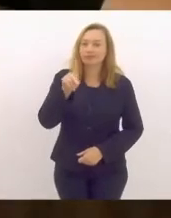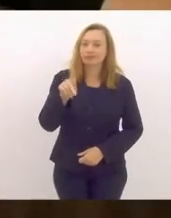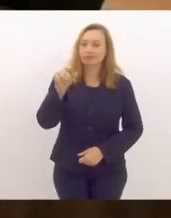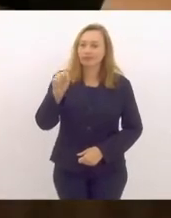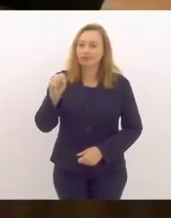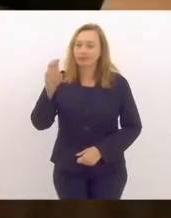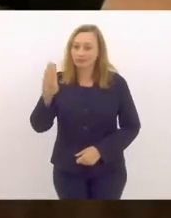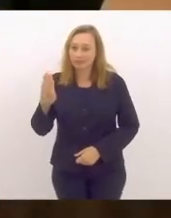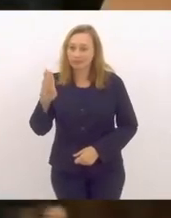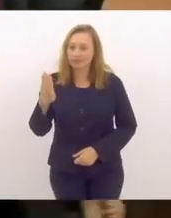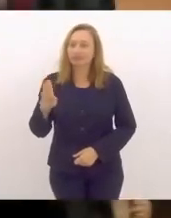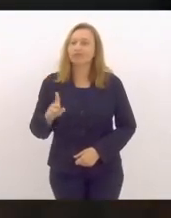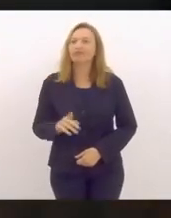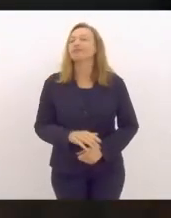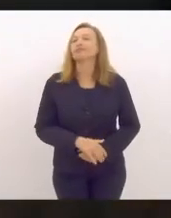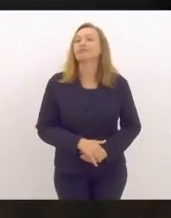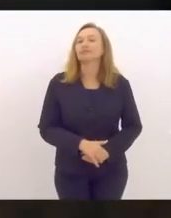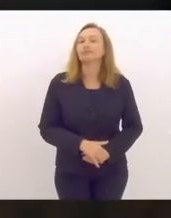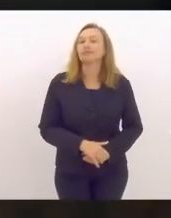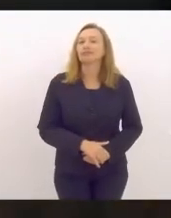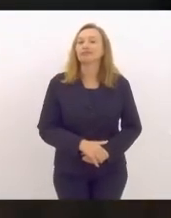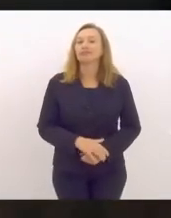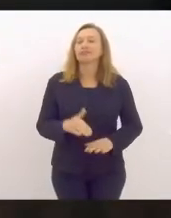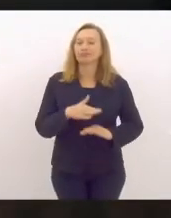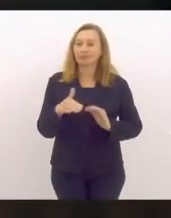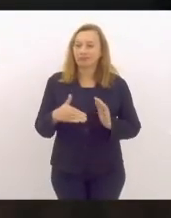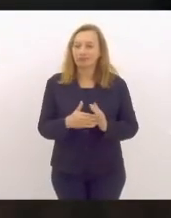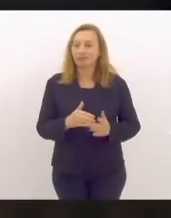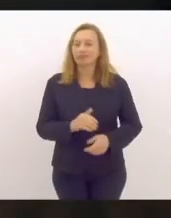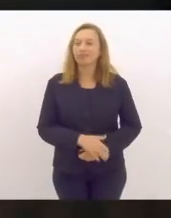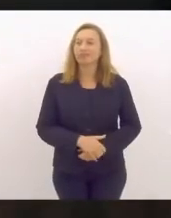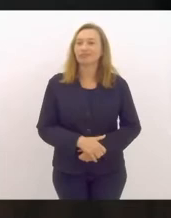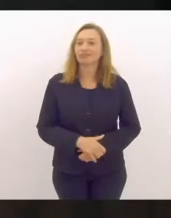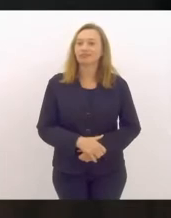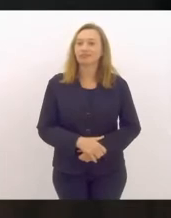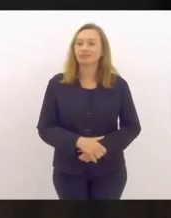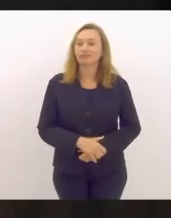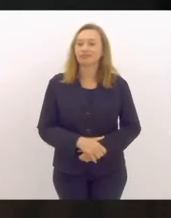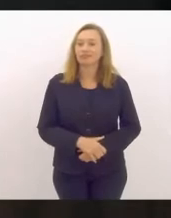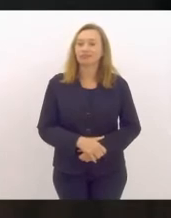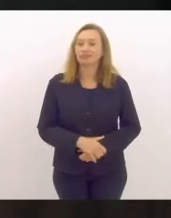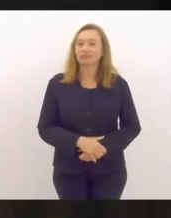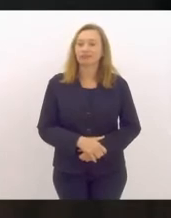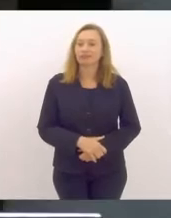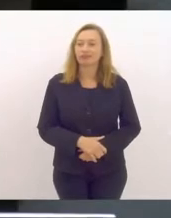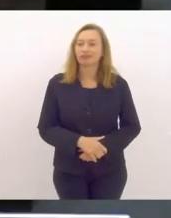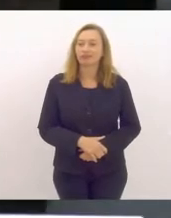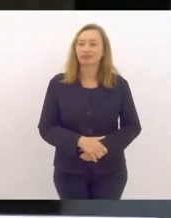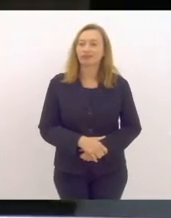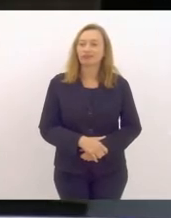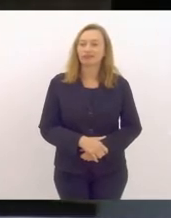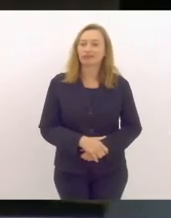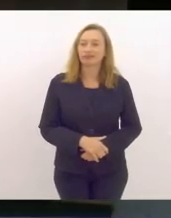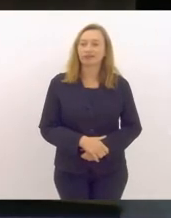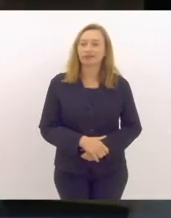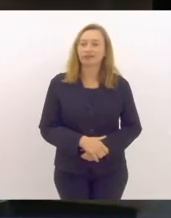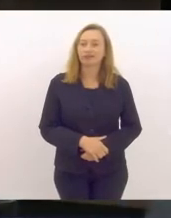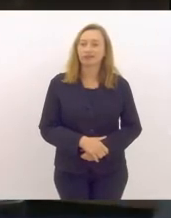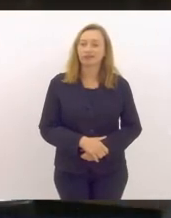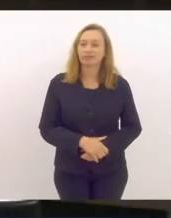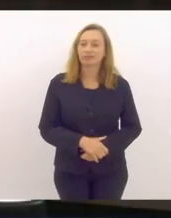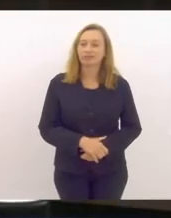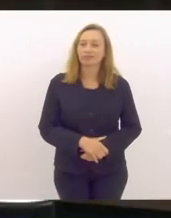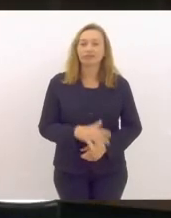dado. Dionísio, bancada do PSD toda. Bancada do PSB. PSB,